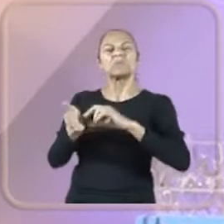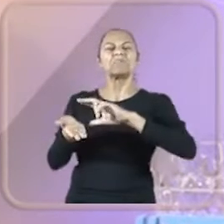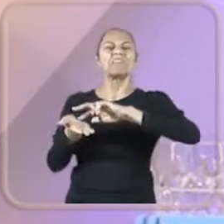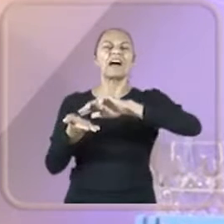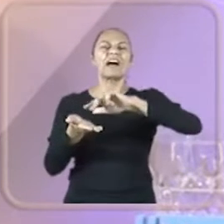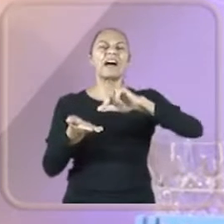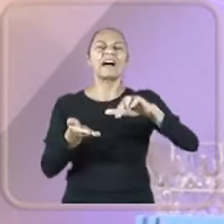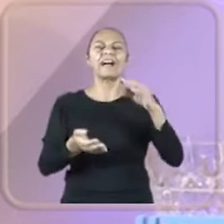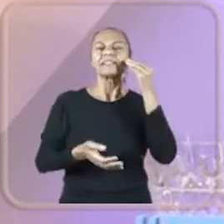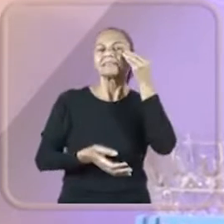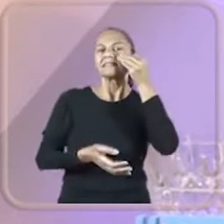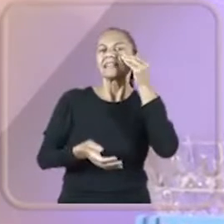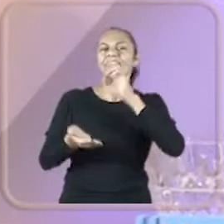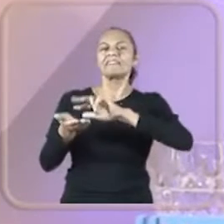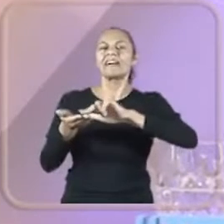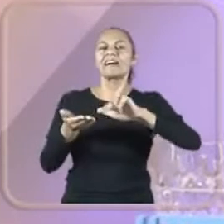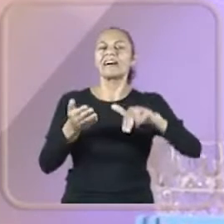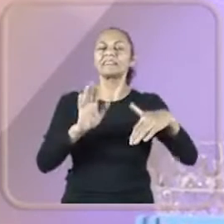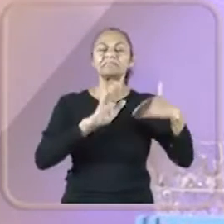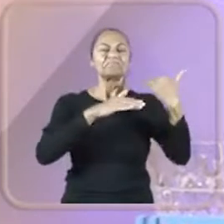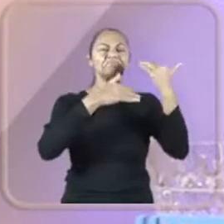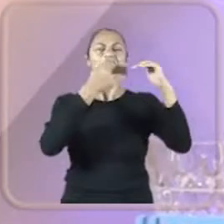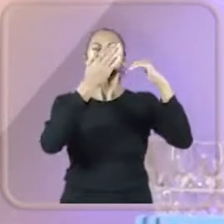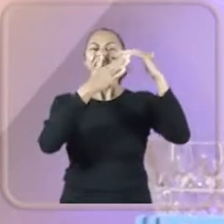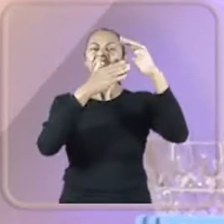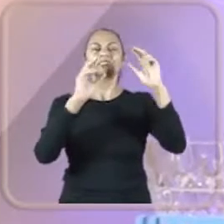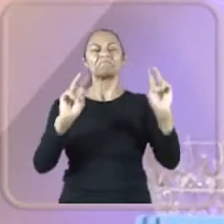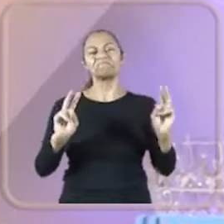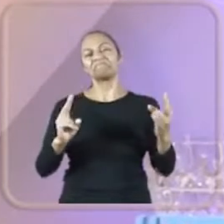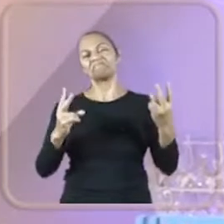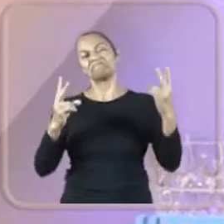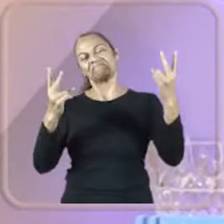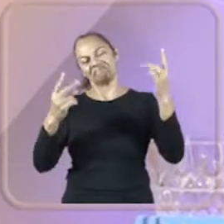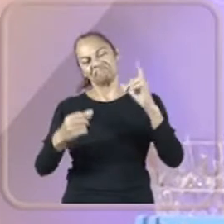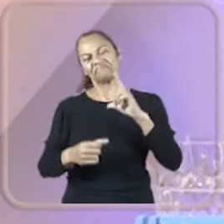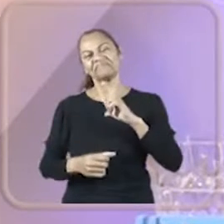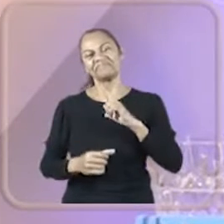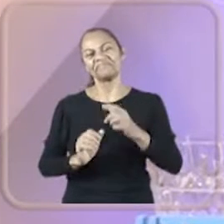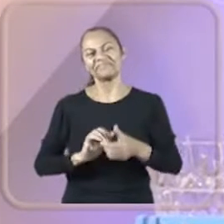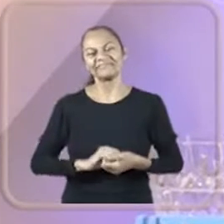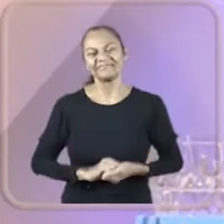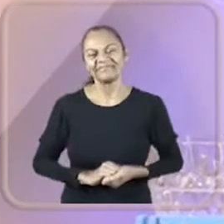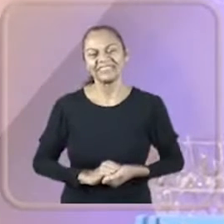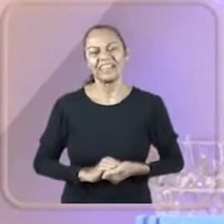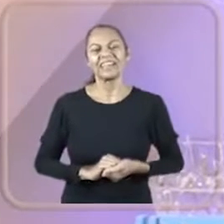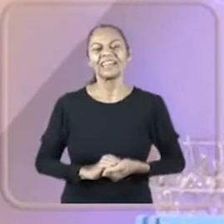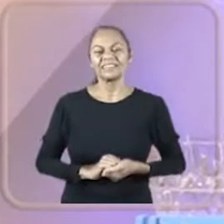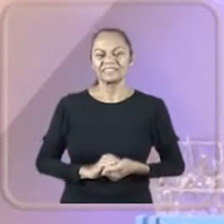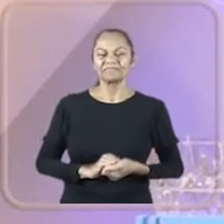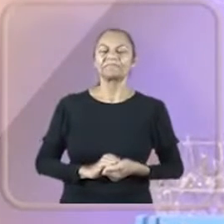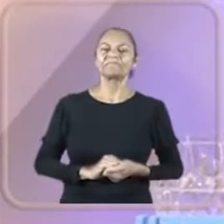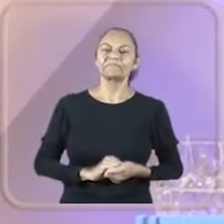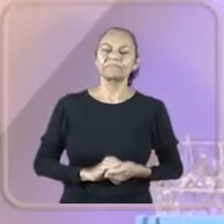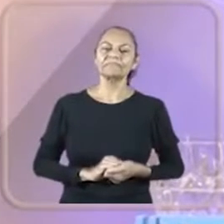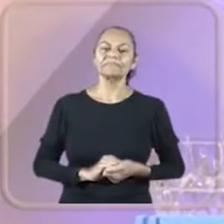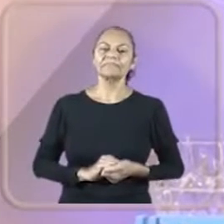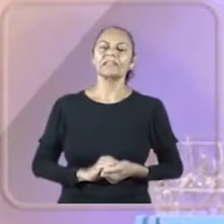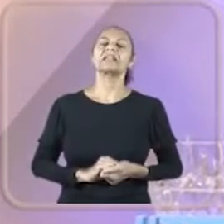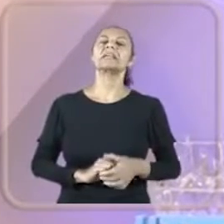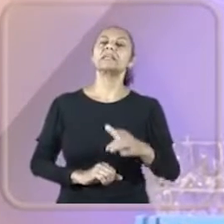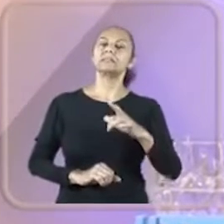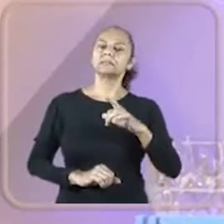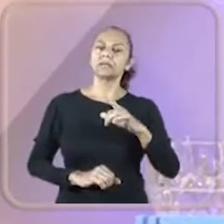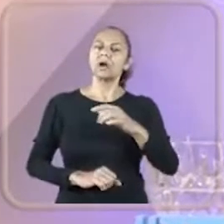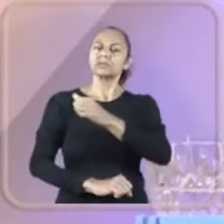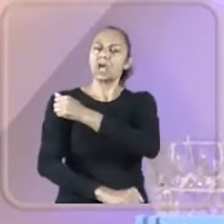outros conteúdos, outras experiências e progredir e ter sucesso. É o que a gente quer. Né? Que a Constituição se cumpra, né,